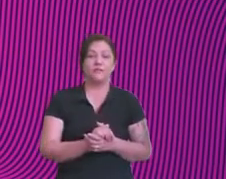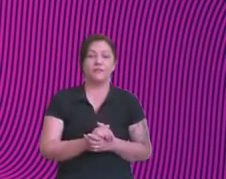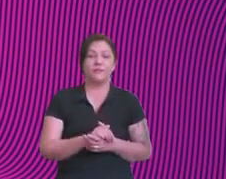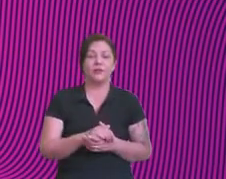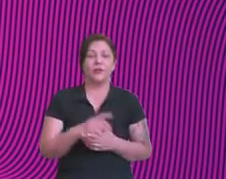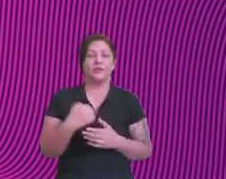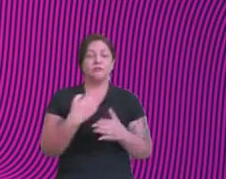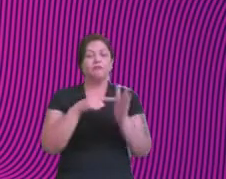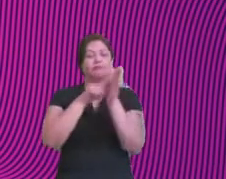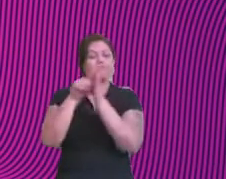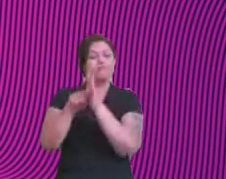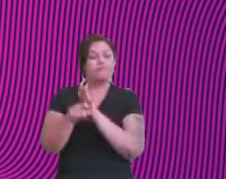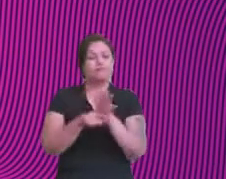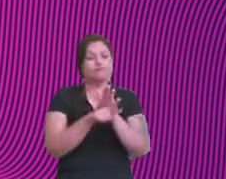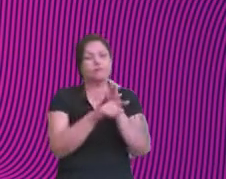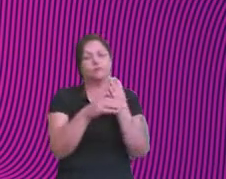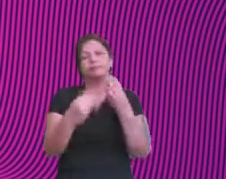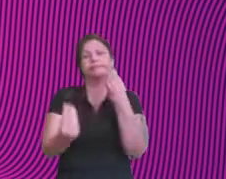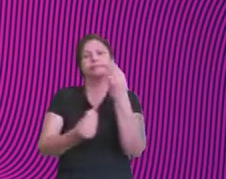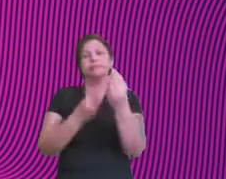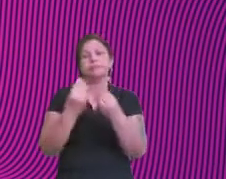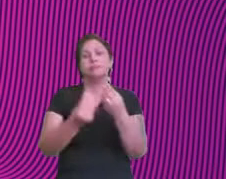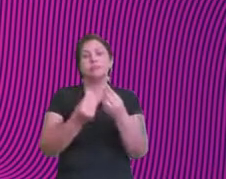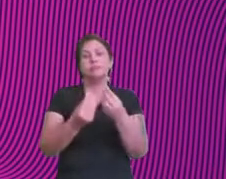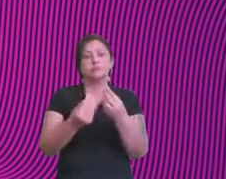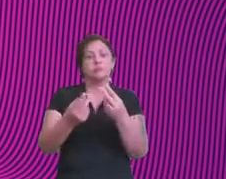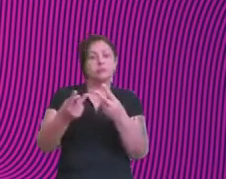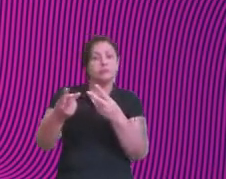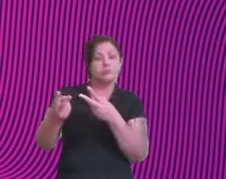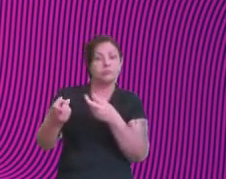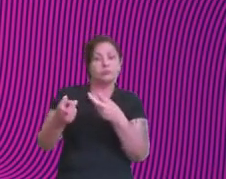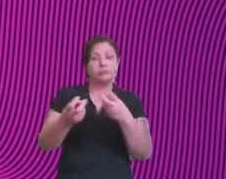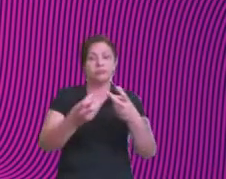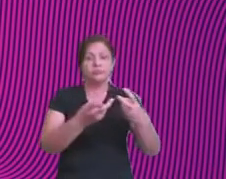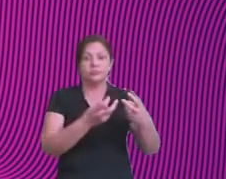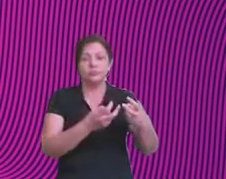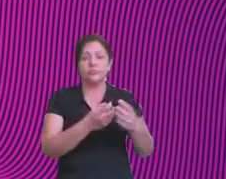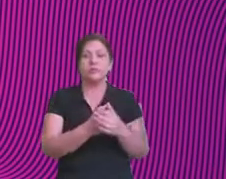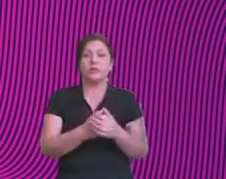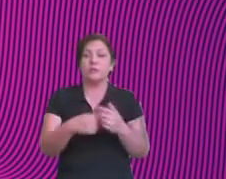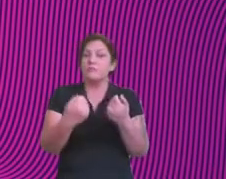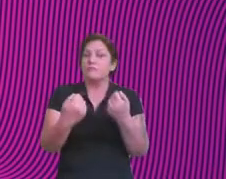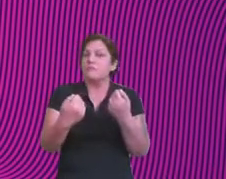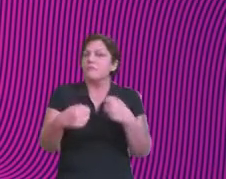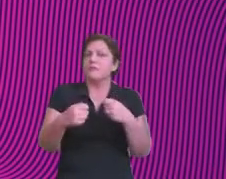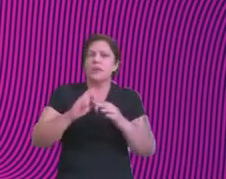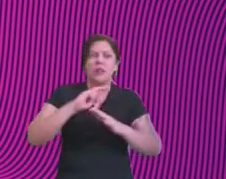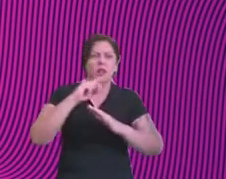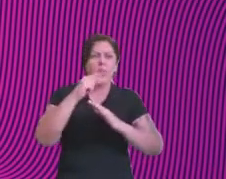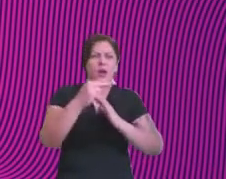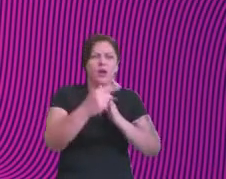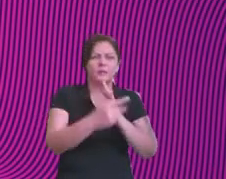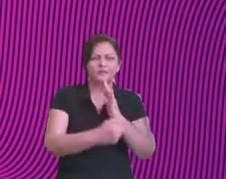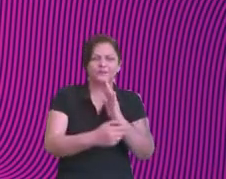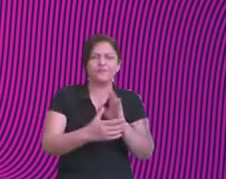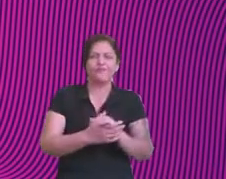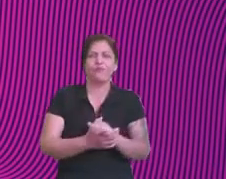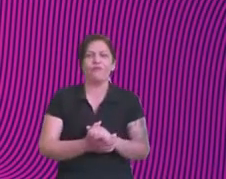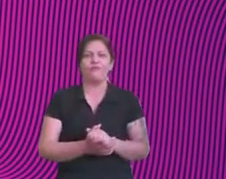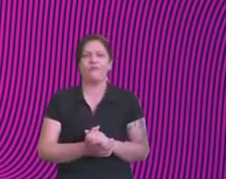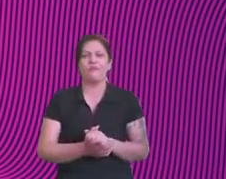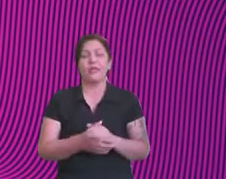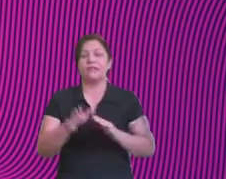ressonância, PET-TC, a gente vê uma sensibilidade e especificidade completamente variáveis e que vão depender